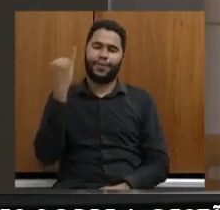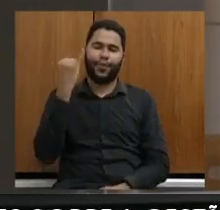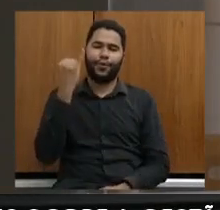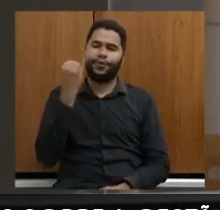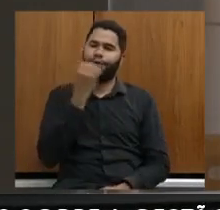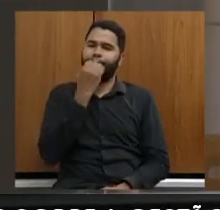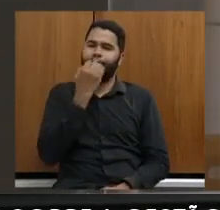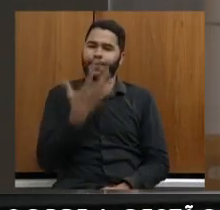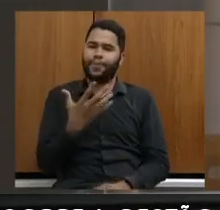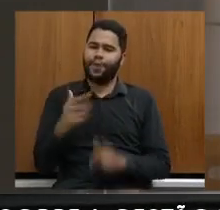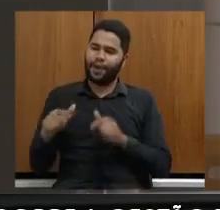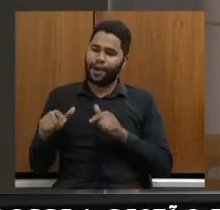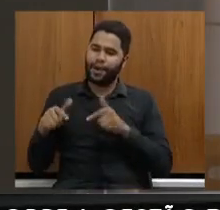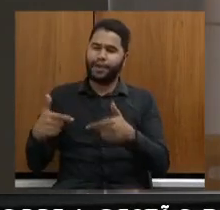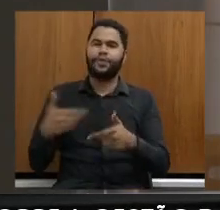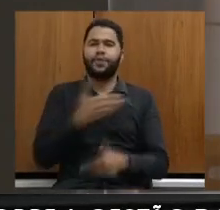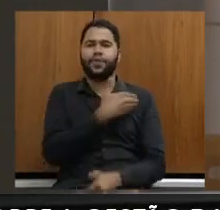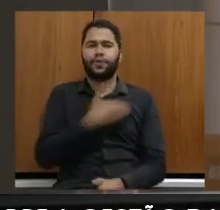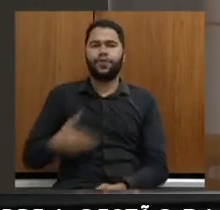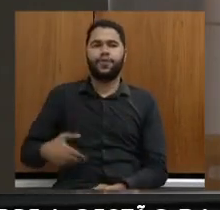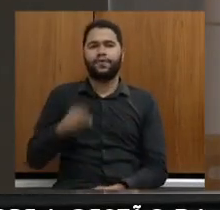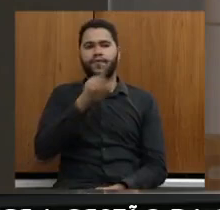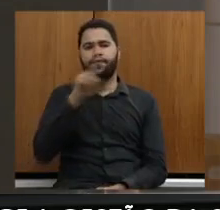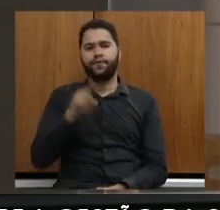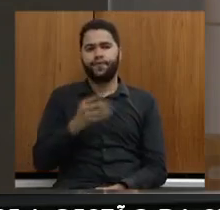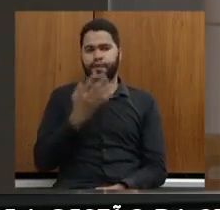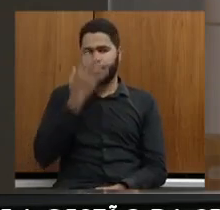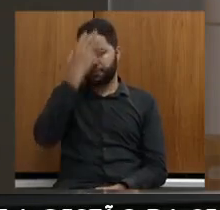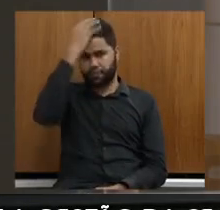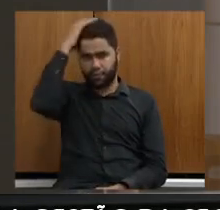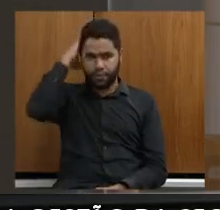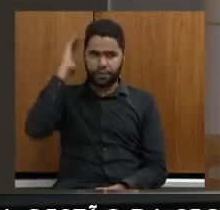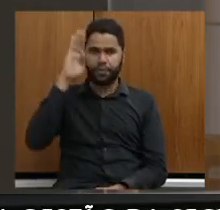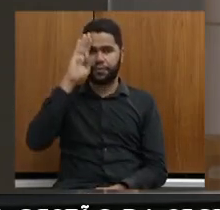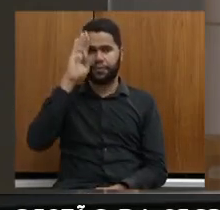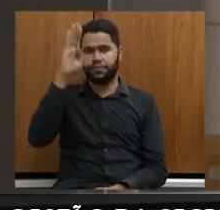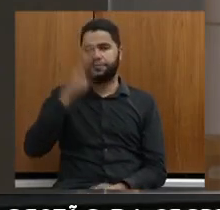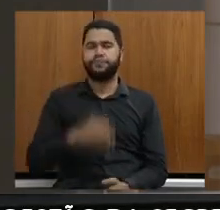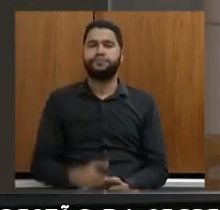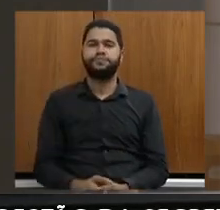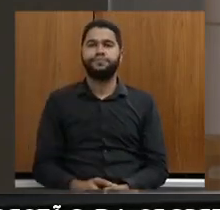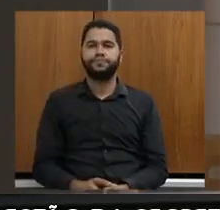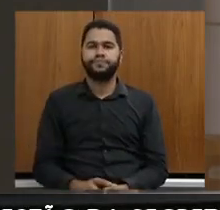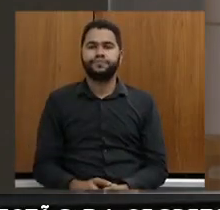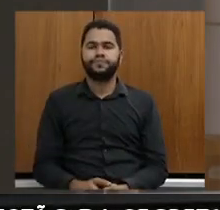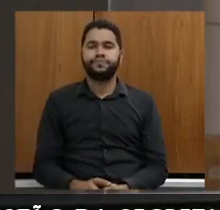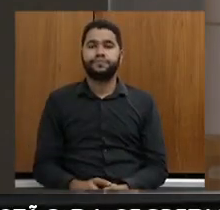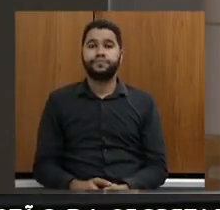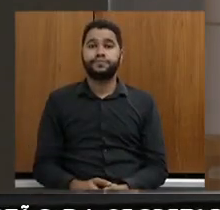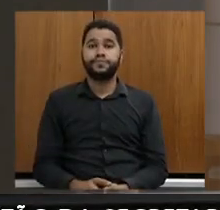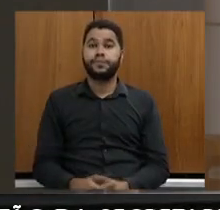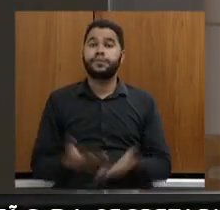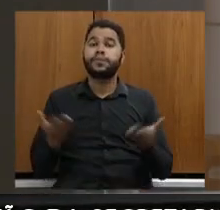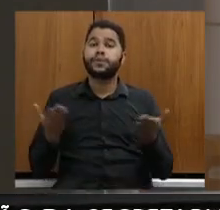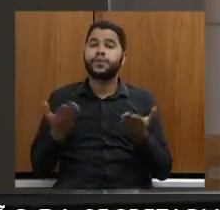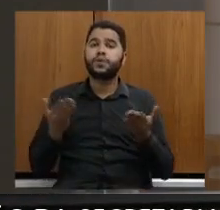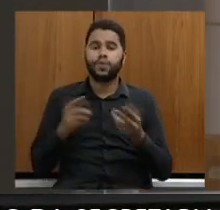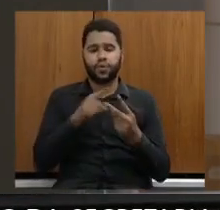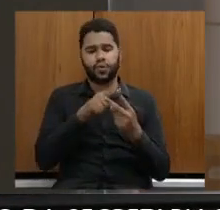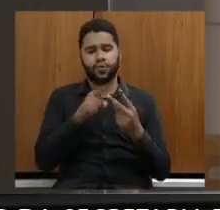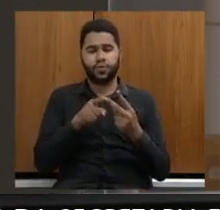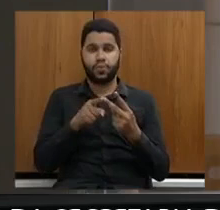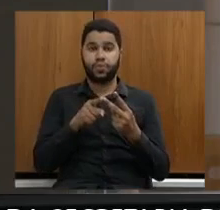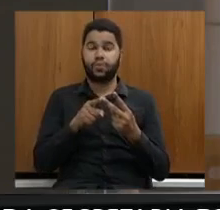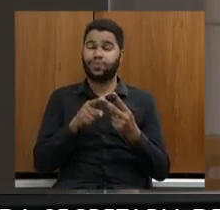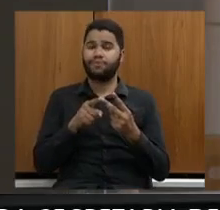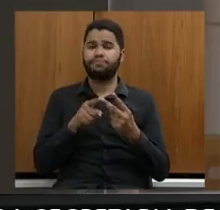essa ação que o governo Zema tem priorizado através da senhora na secretaria eu queria falar de duas coisas